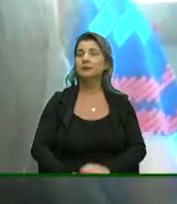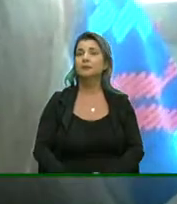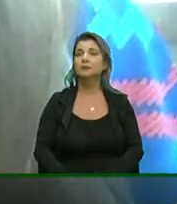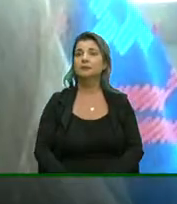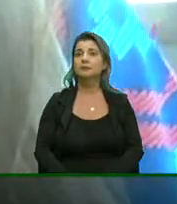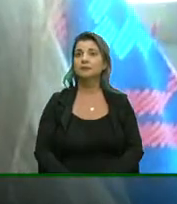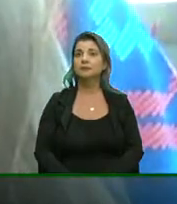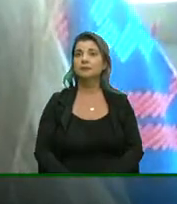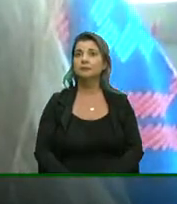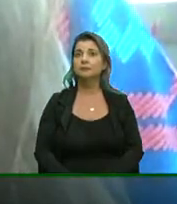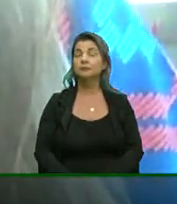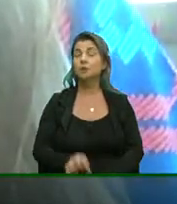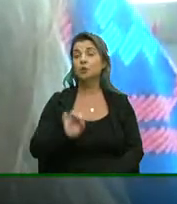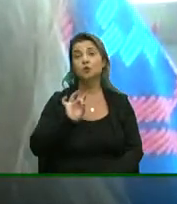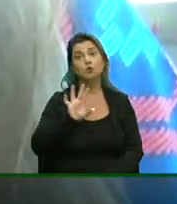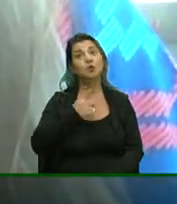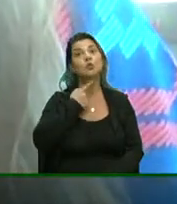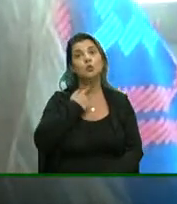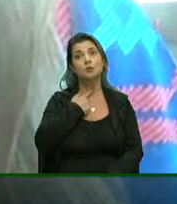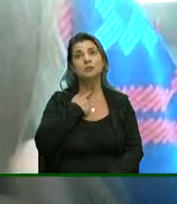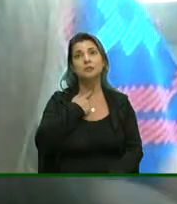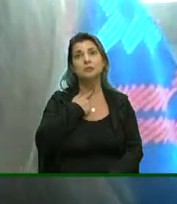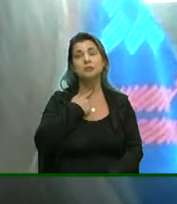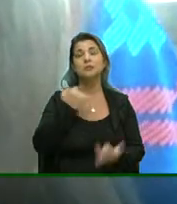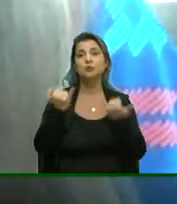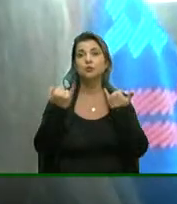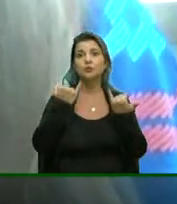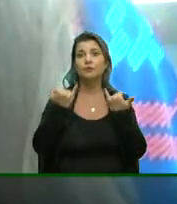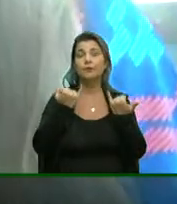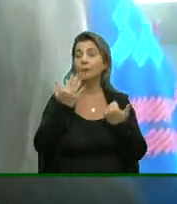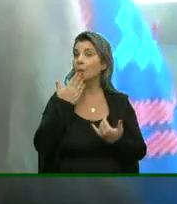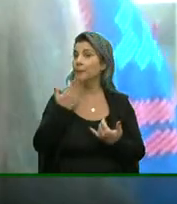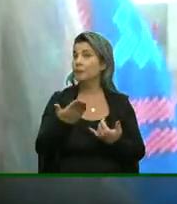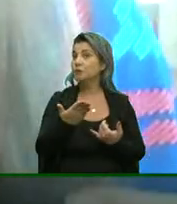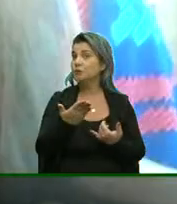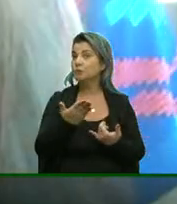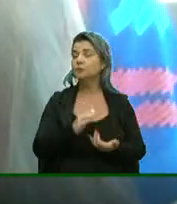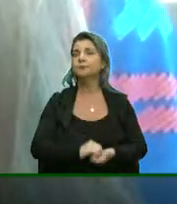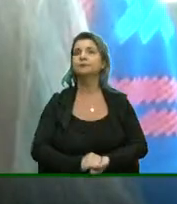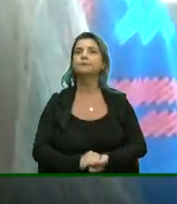protocolo. Certo. É só isso que eu gostaria de deixar aqui, um pedido de